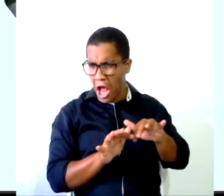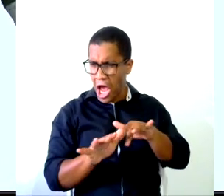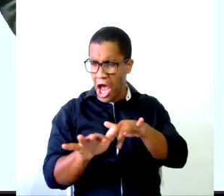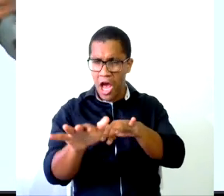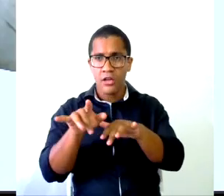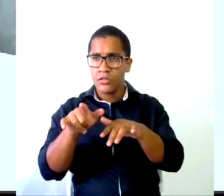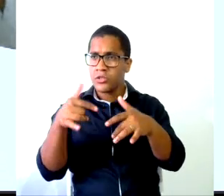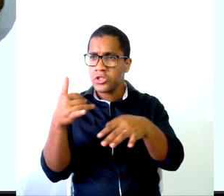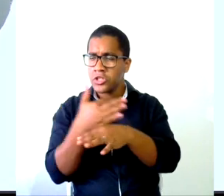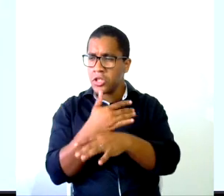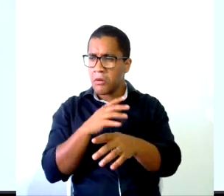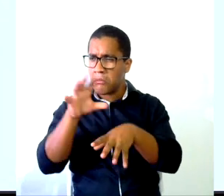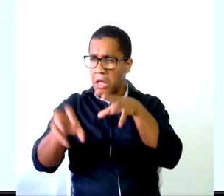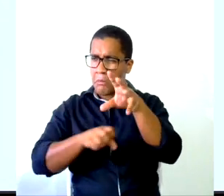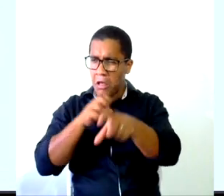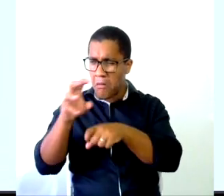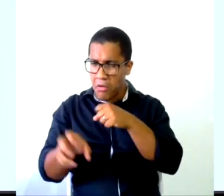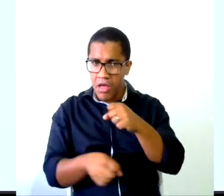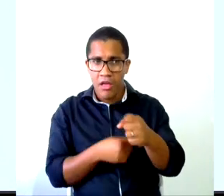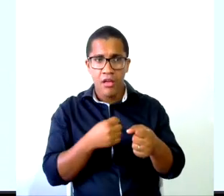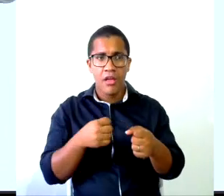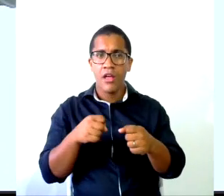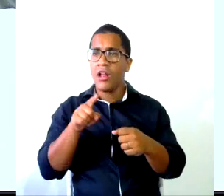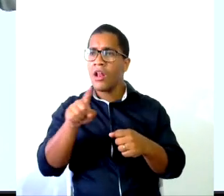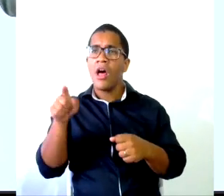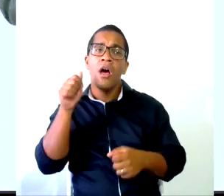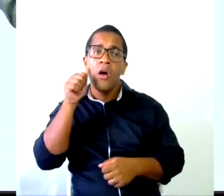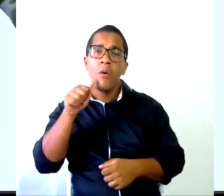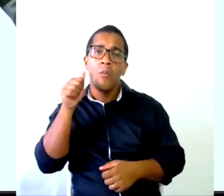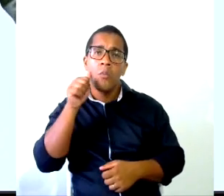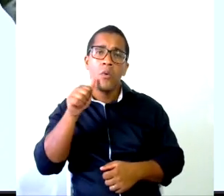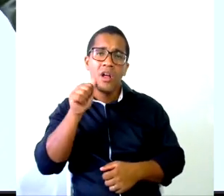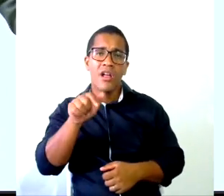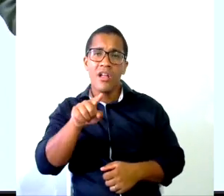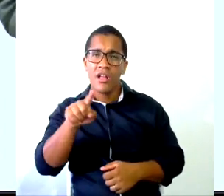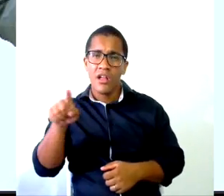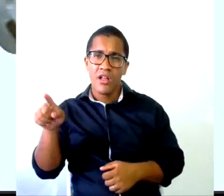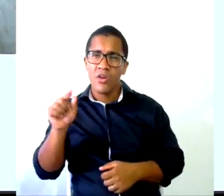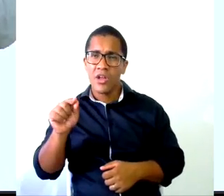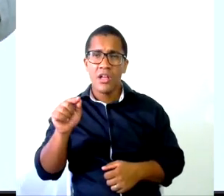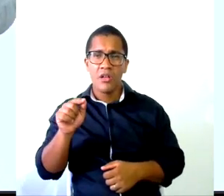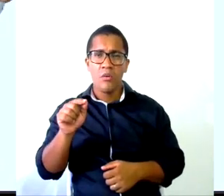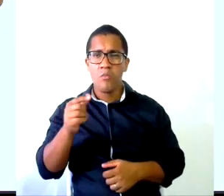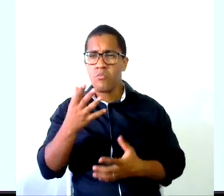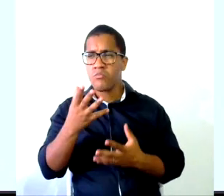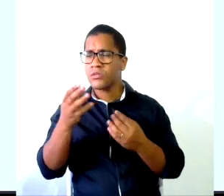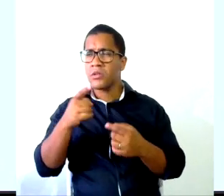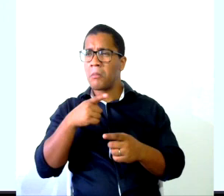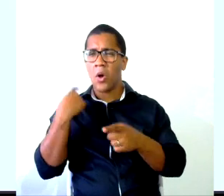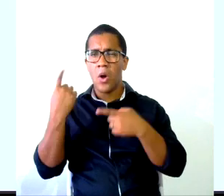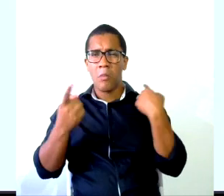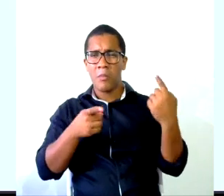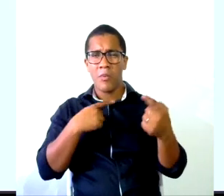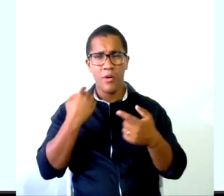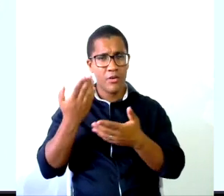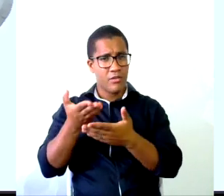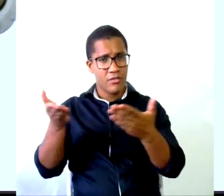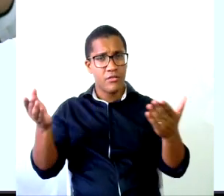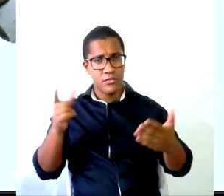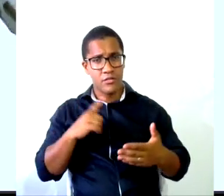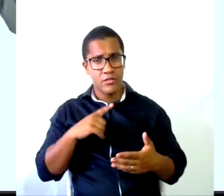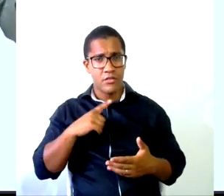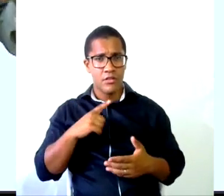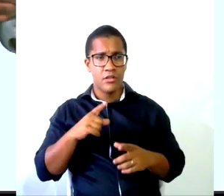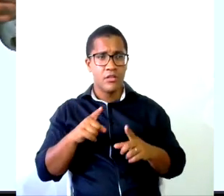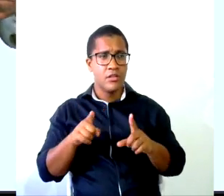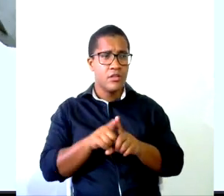conquistando cidades, muitas vezes as mulheres terminam sendo mortas, né?